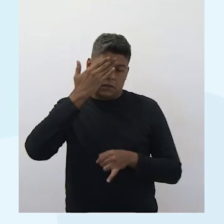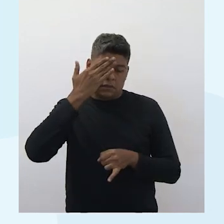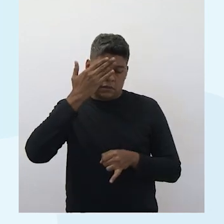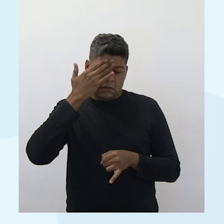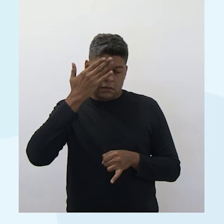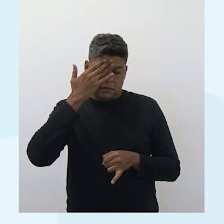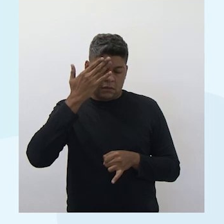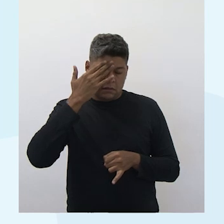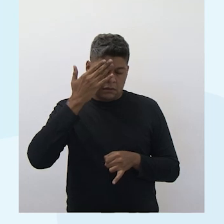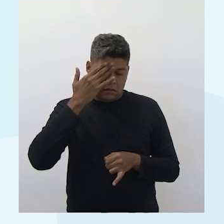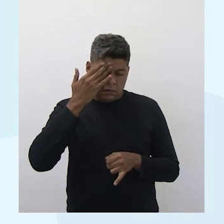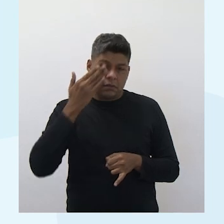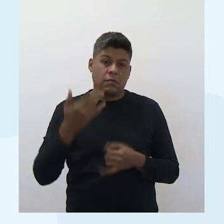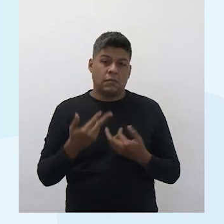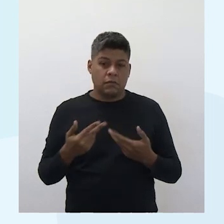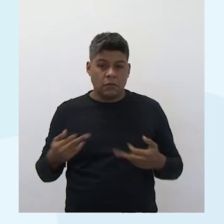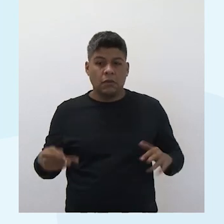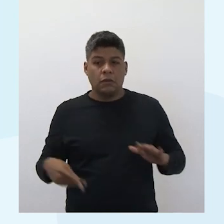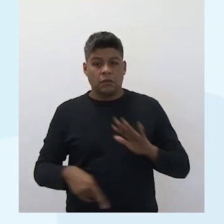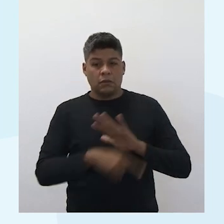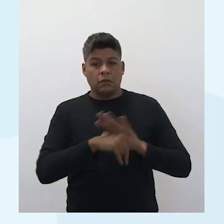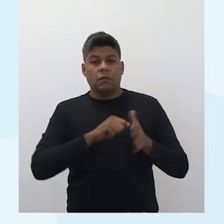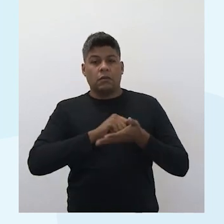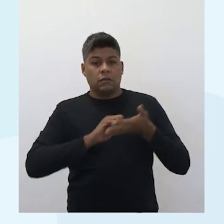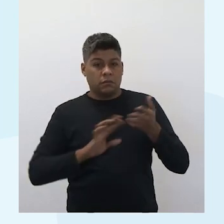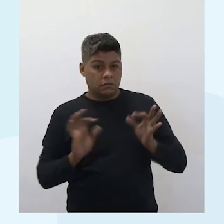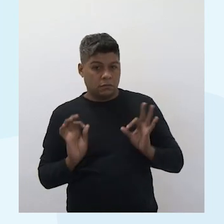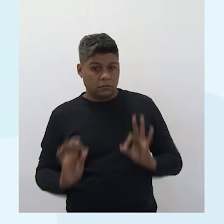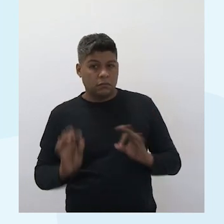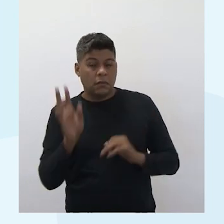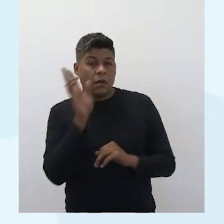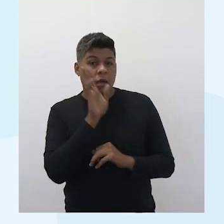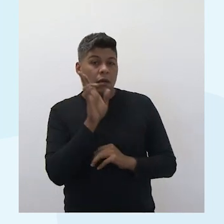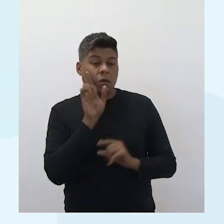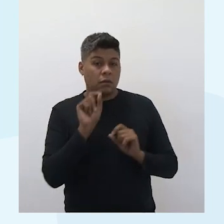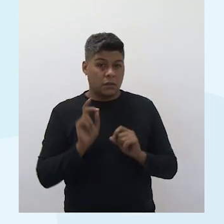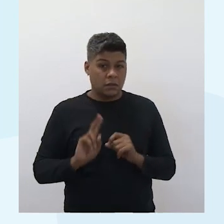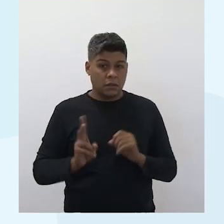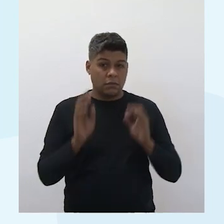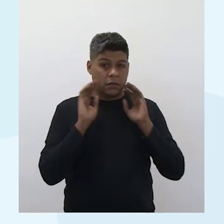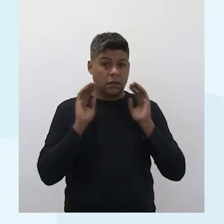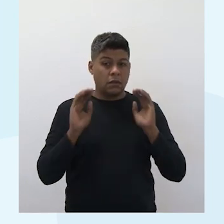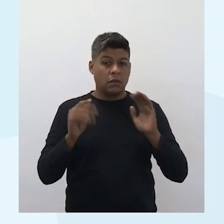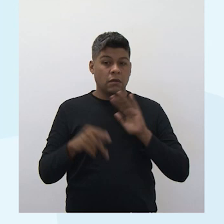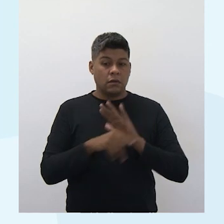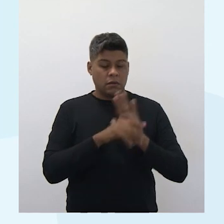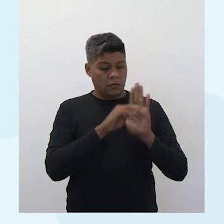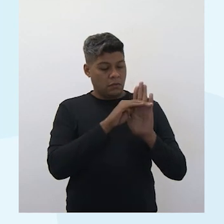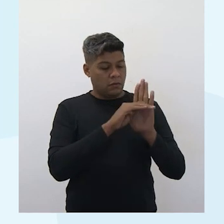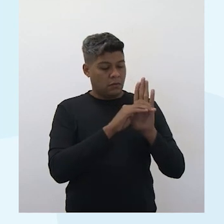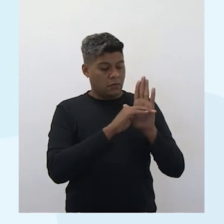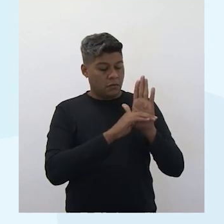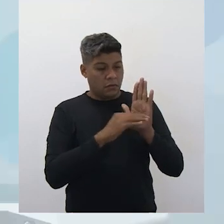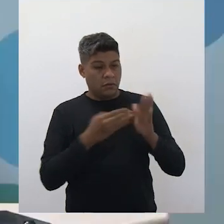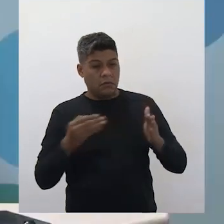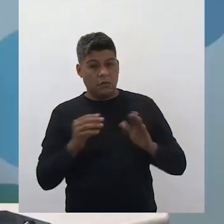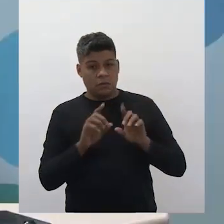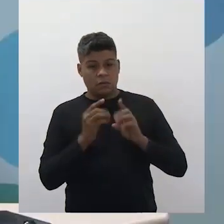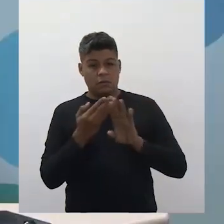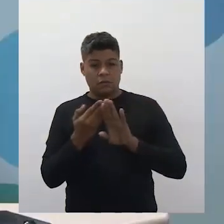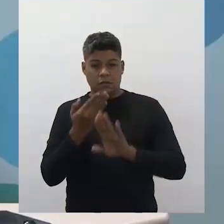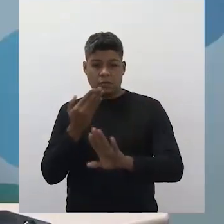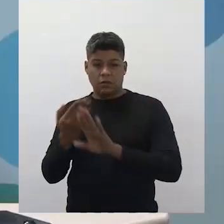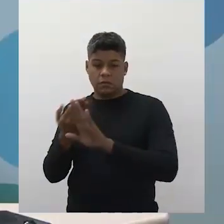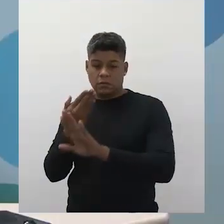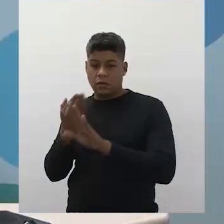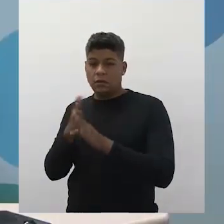tratamento dessas questões relacionadas a essa atividade. Tá? Lembrando que sempre respeitando a questão protocolo, né, de distanciamento social, trabalho, a